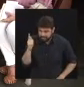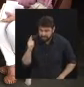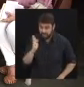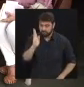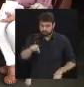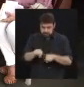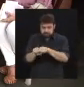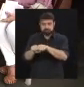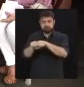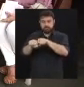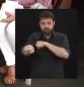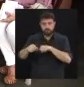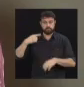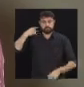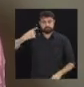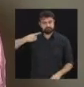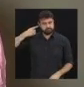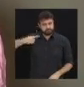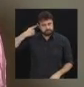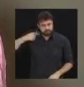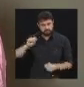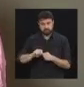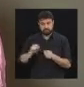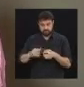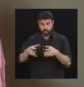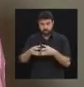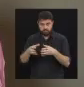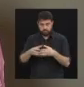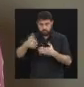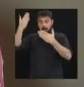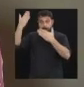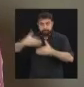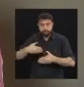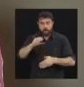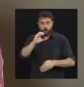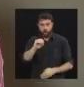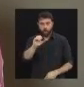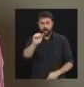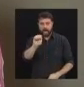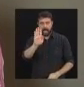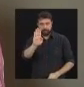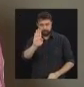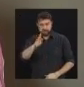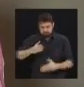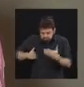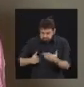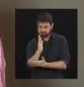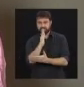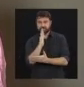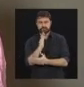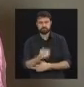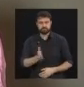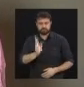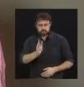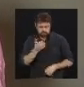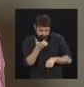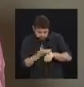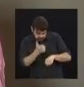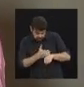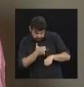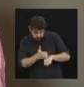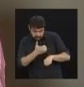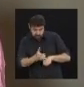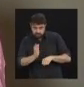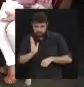é formado em Direito, passou no exame da OAB, não é isso? Exato. E já fez